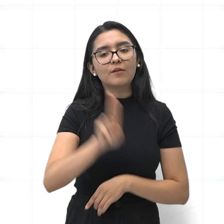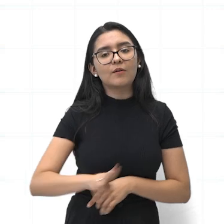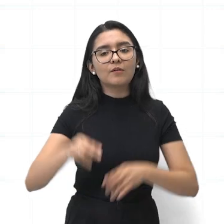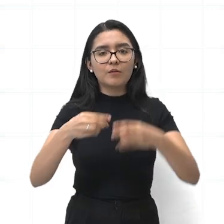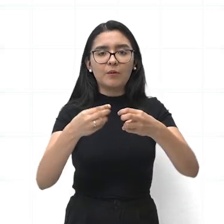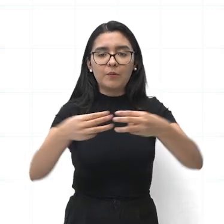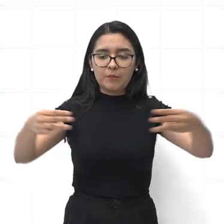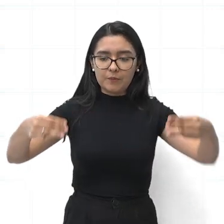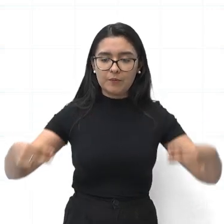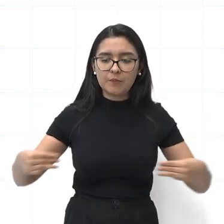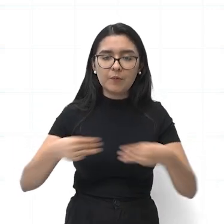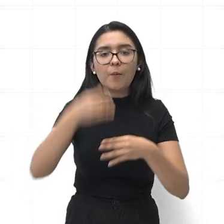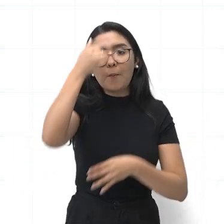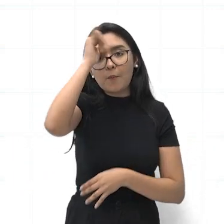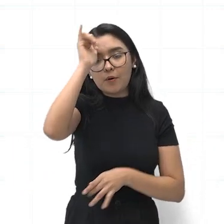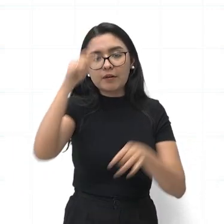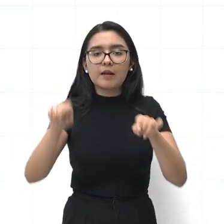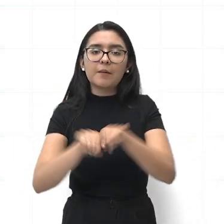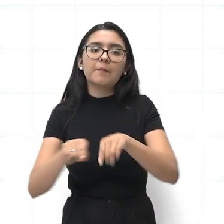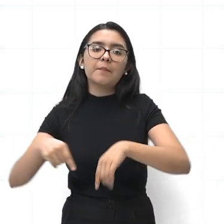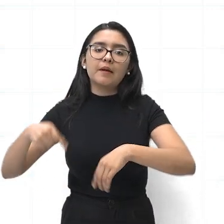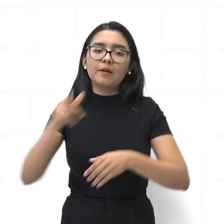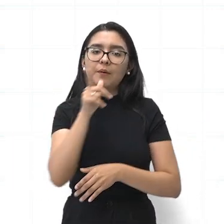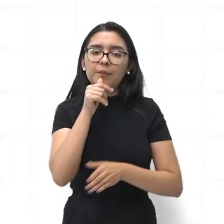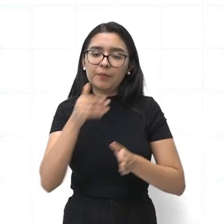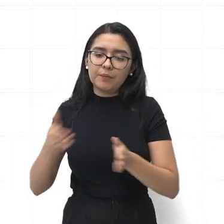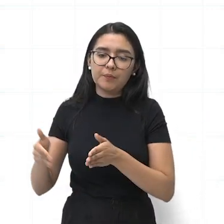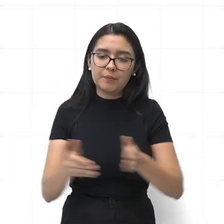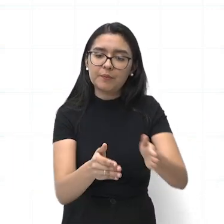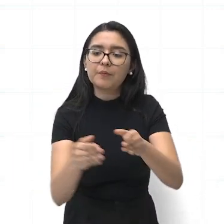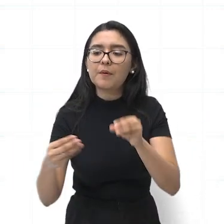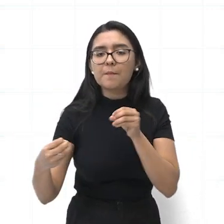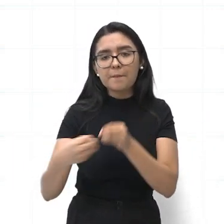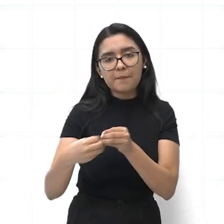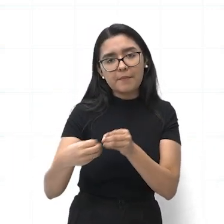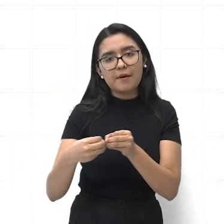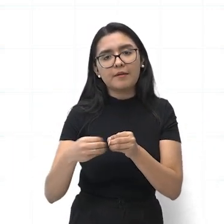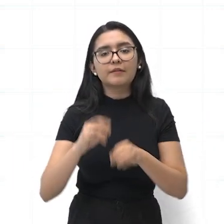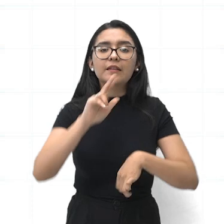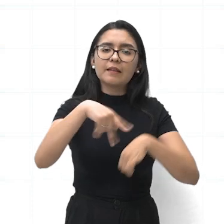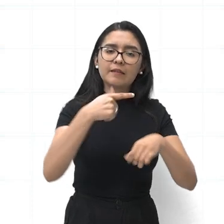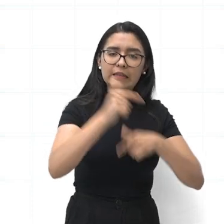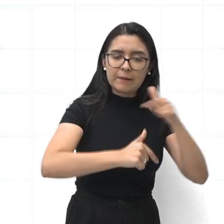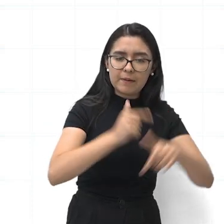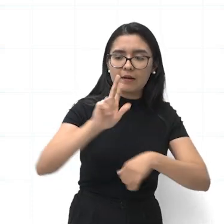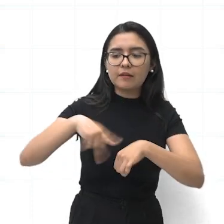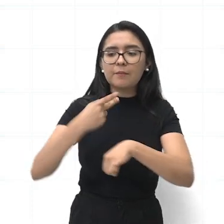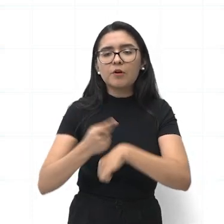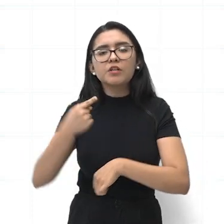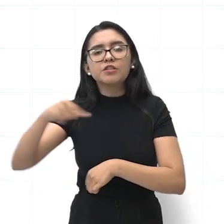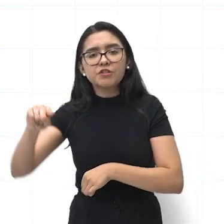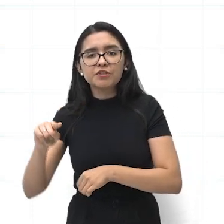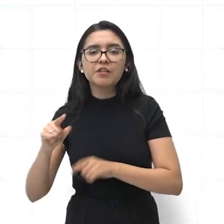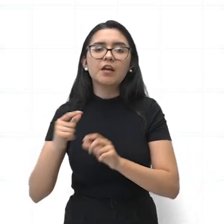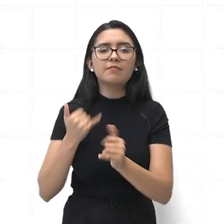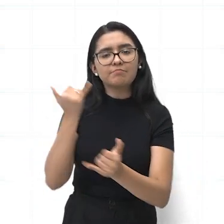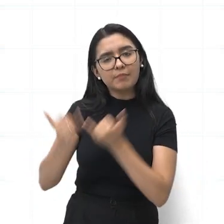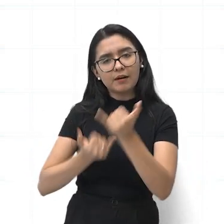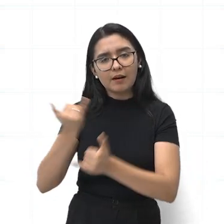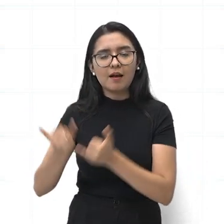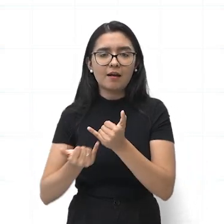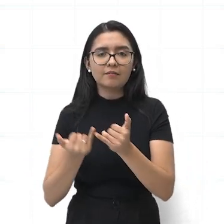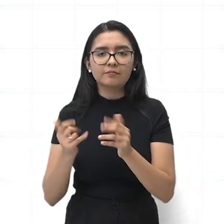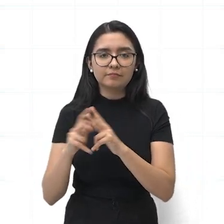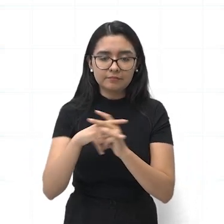nas margens dos rios após o dia de trabalho na fazenda. Então era como se fosse um momento de